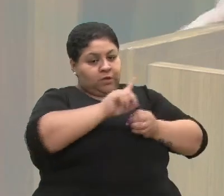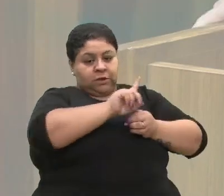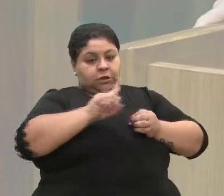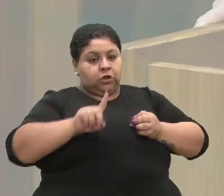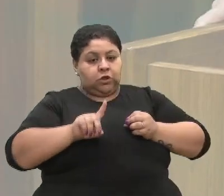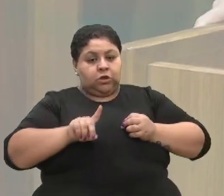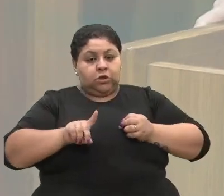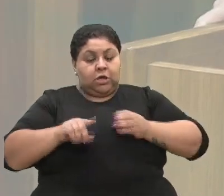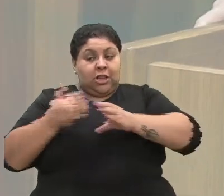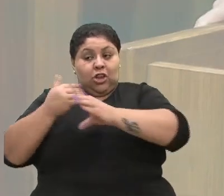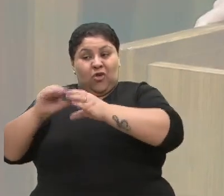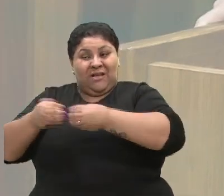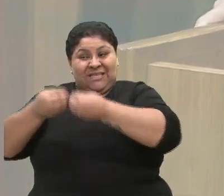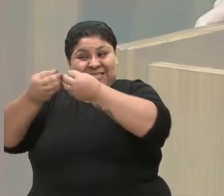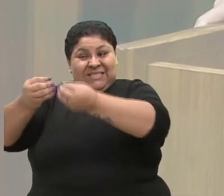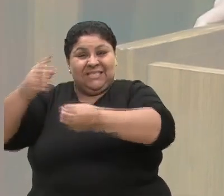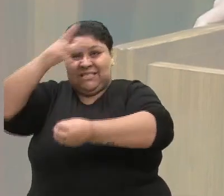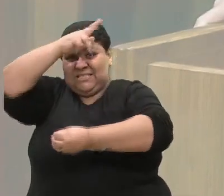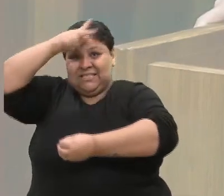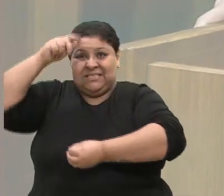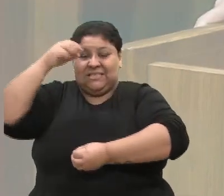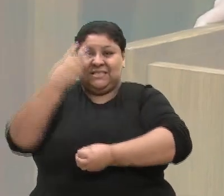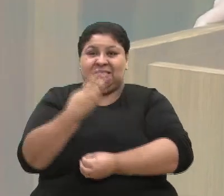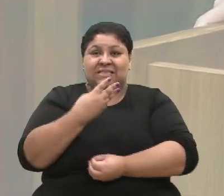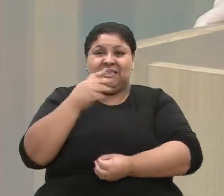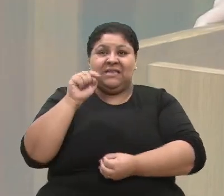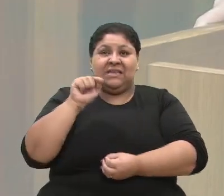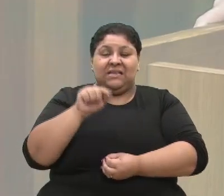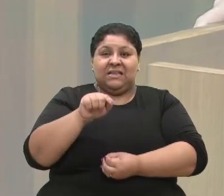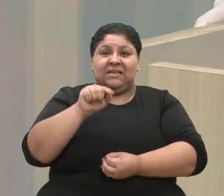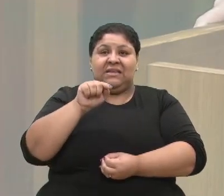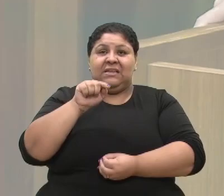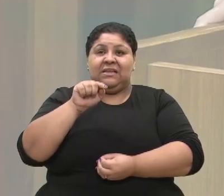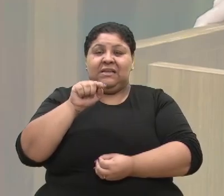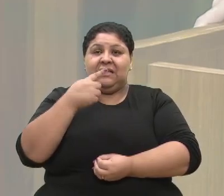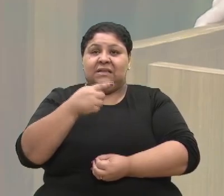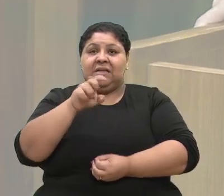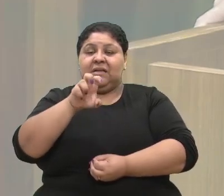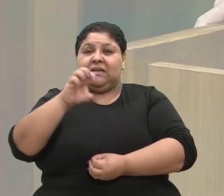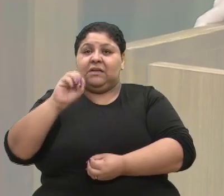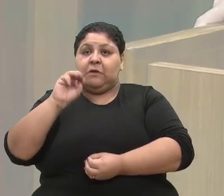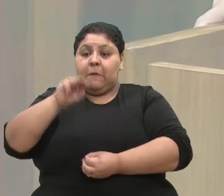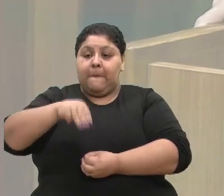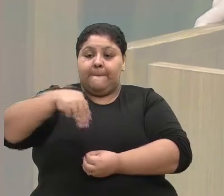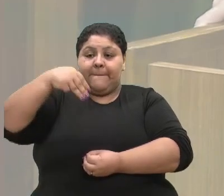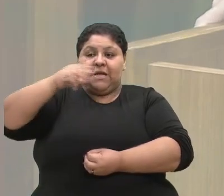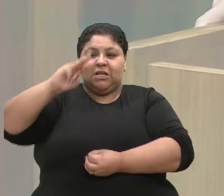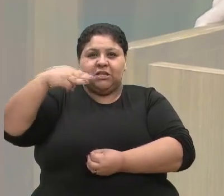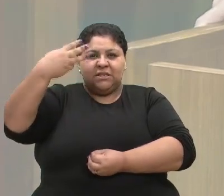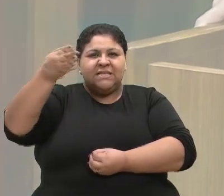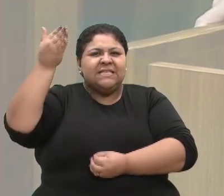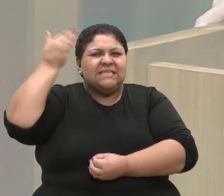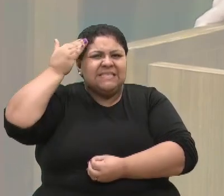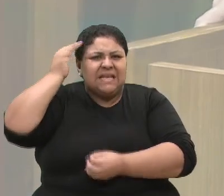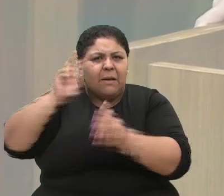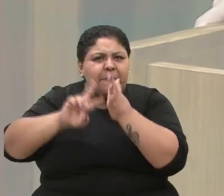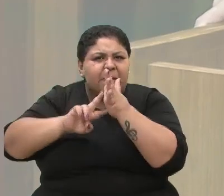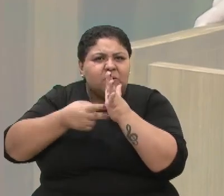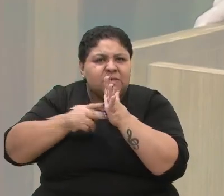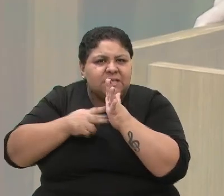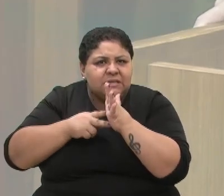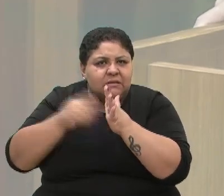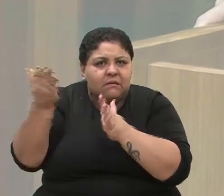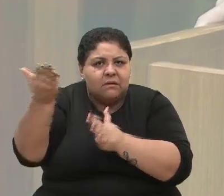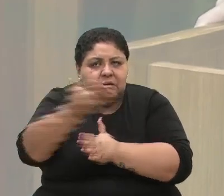para a prefeitura. De 3.150 metros cúbicos. Sabem o que é isso,